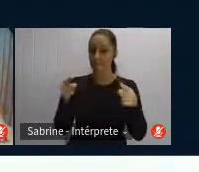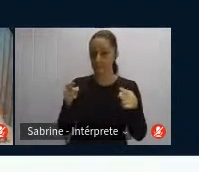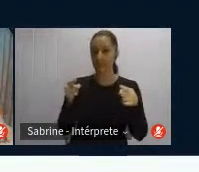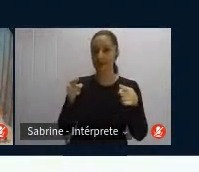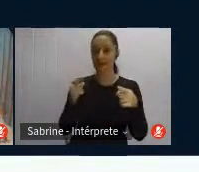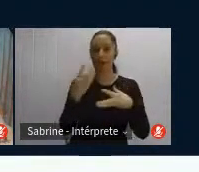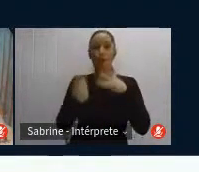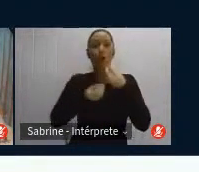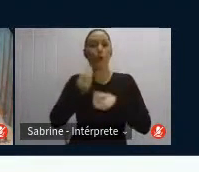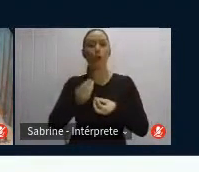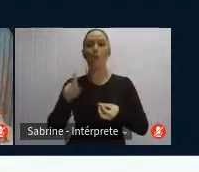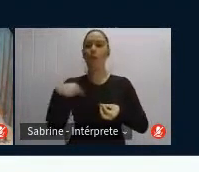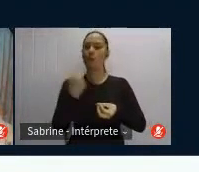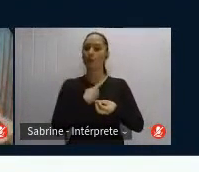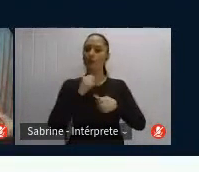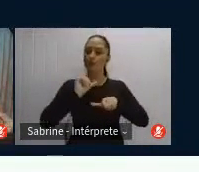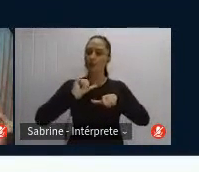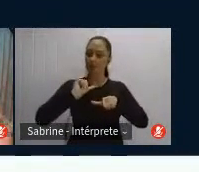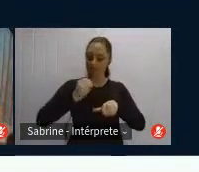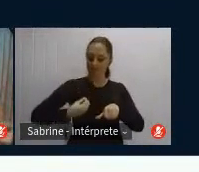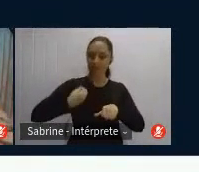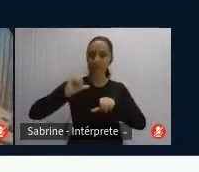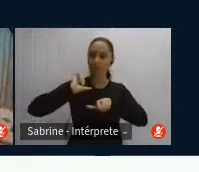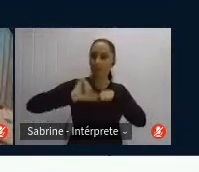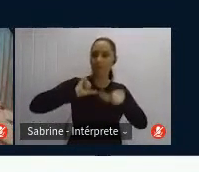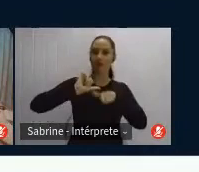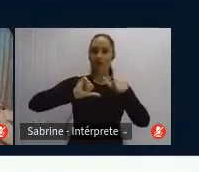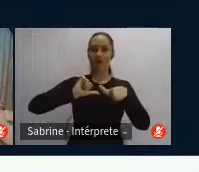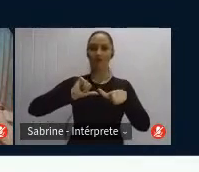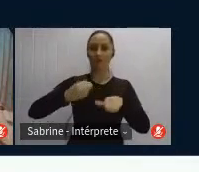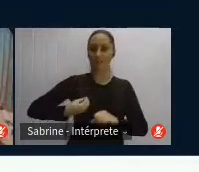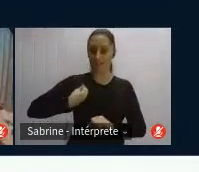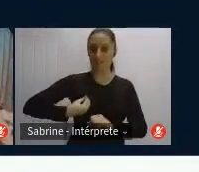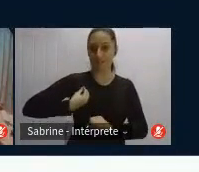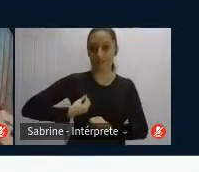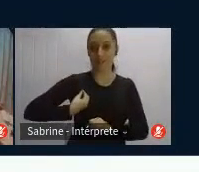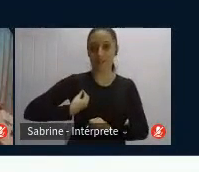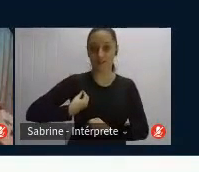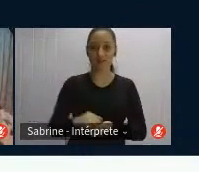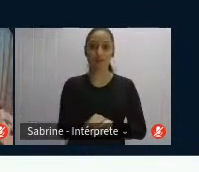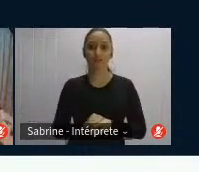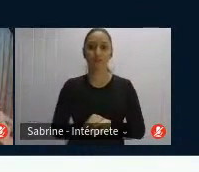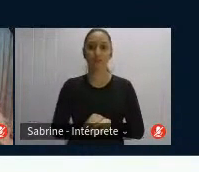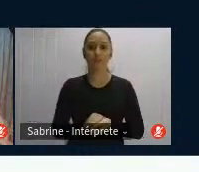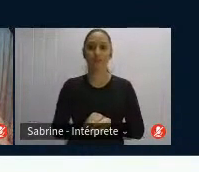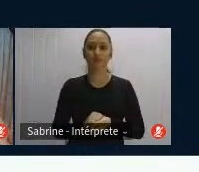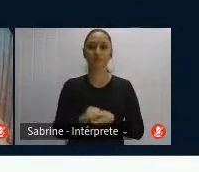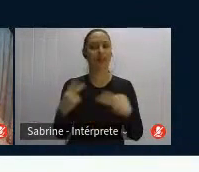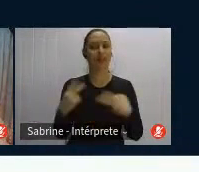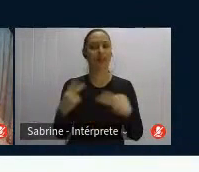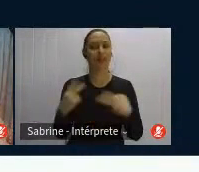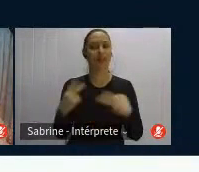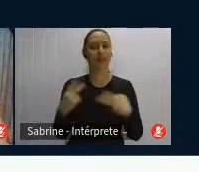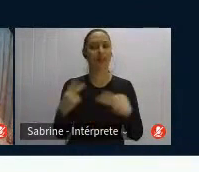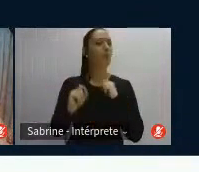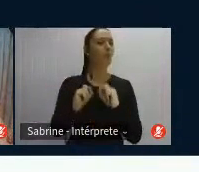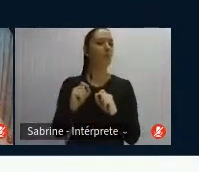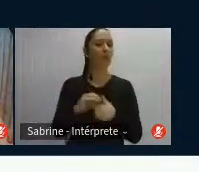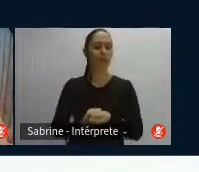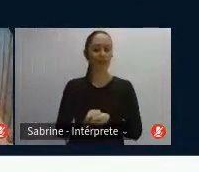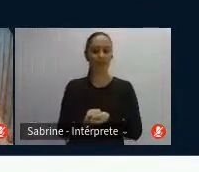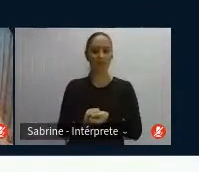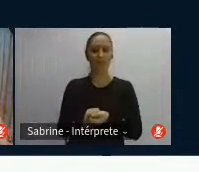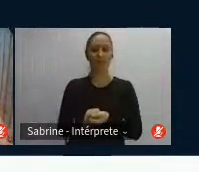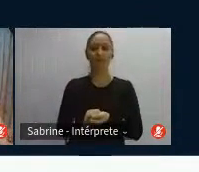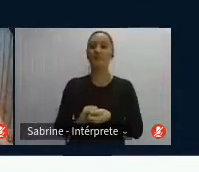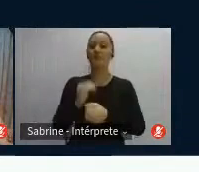modificado nesse momento, né, nós percebemos que nós acabamos adotando novos hábitos, né, desenvolvendo